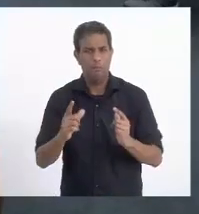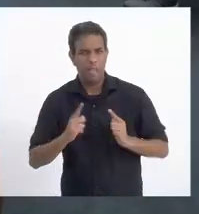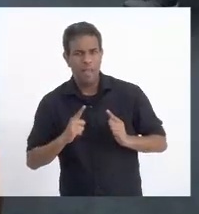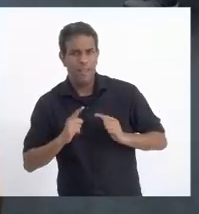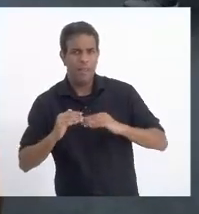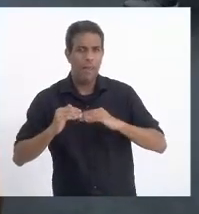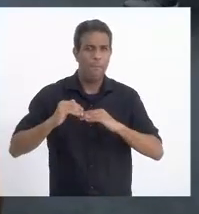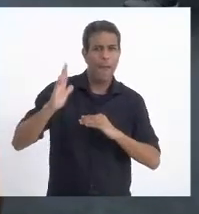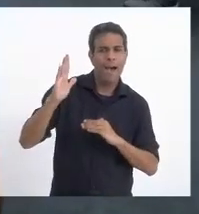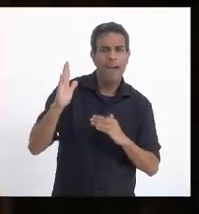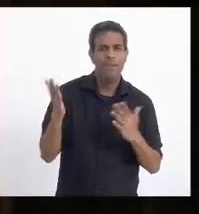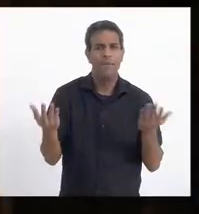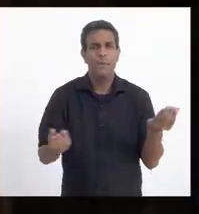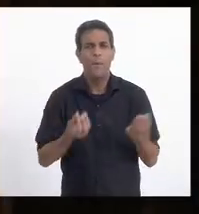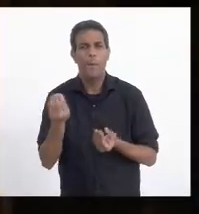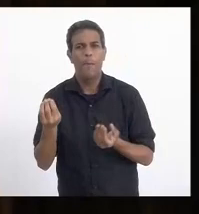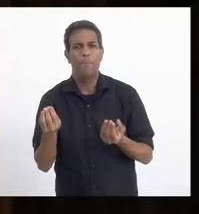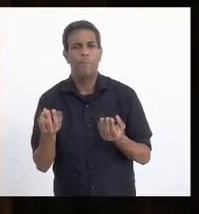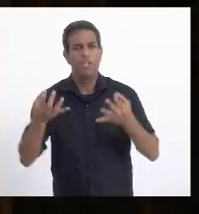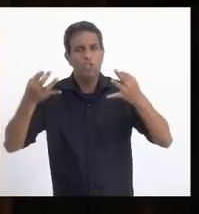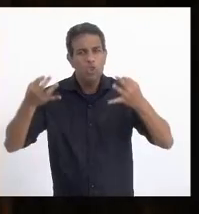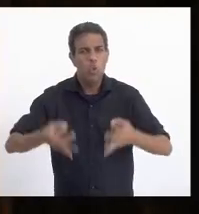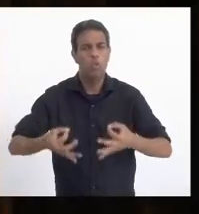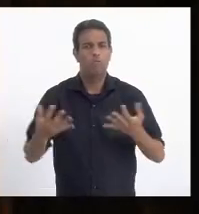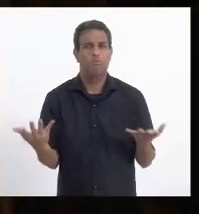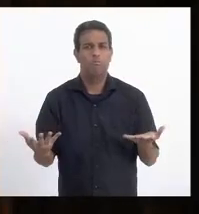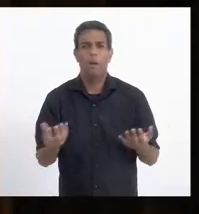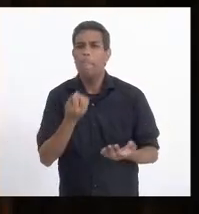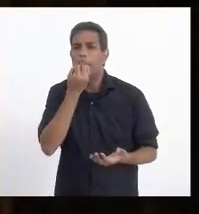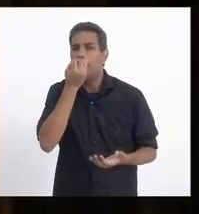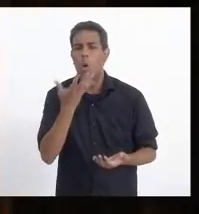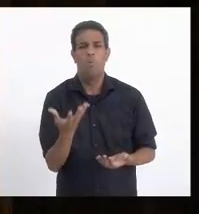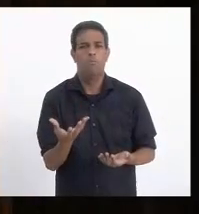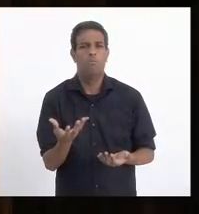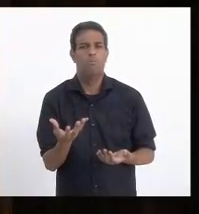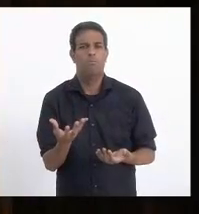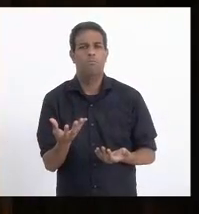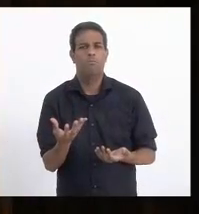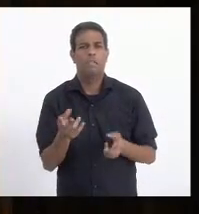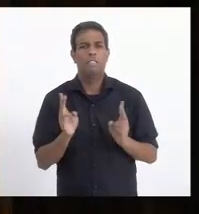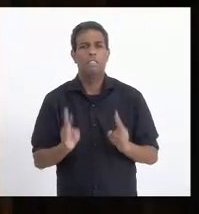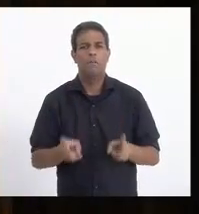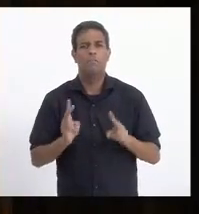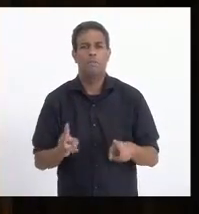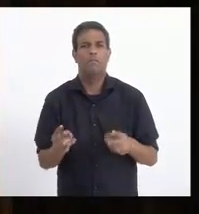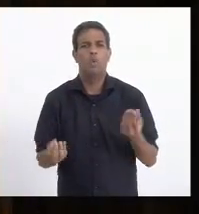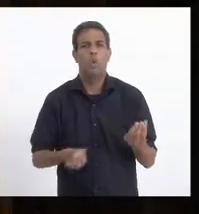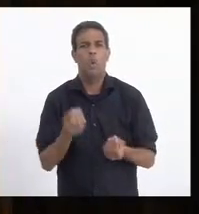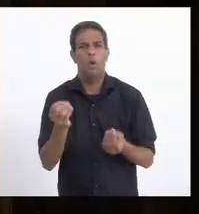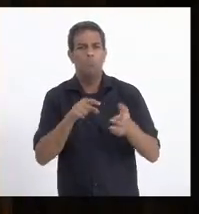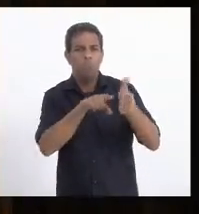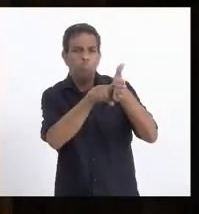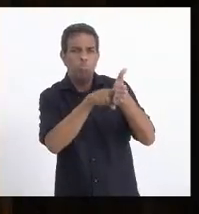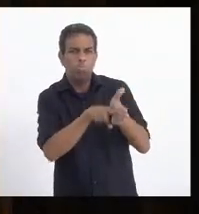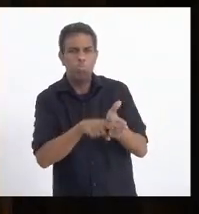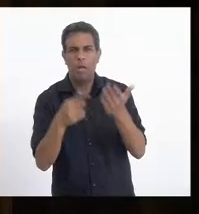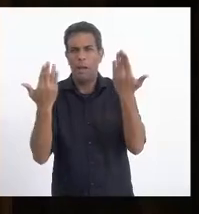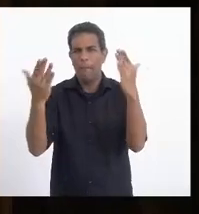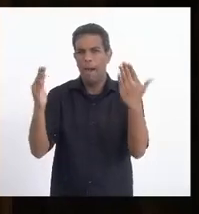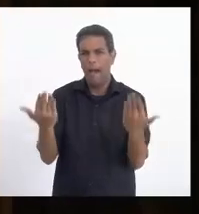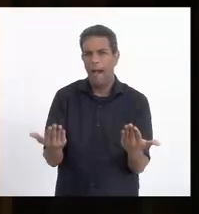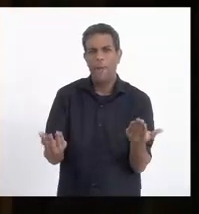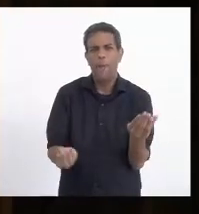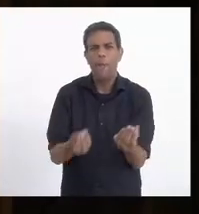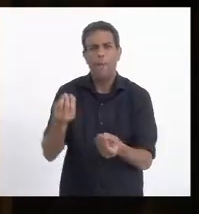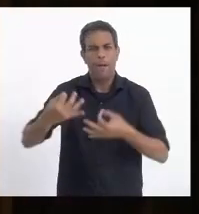tem erro né dispensa que ele seja justo e bom sem analisar o âmbito da